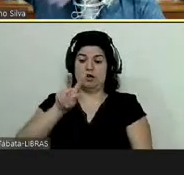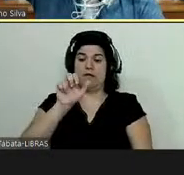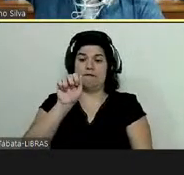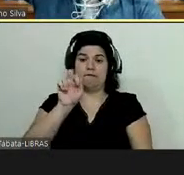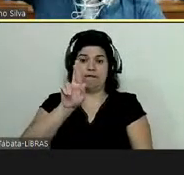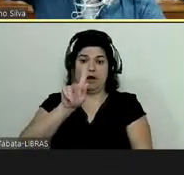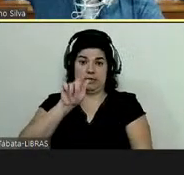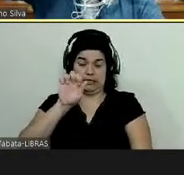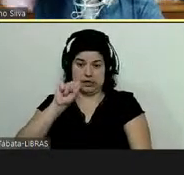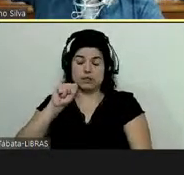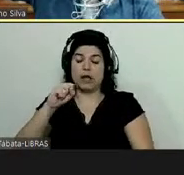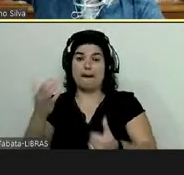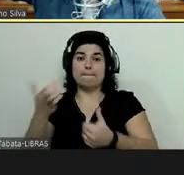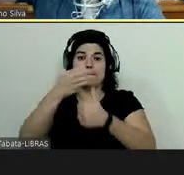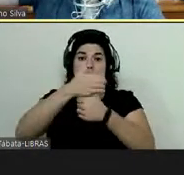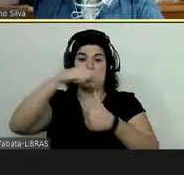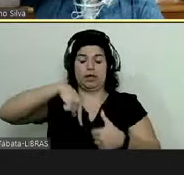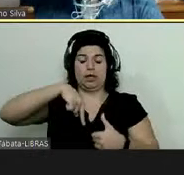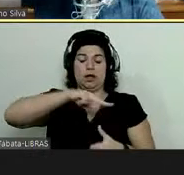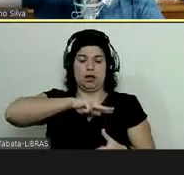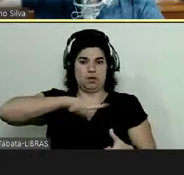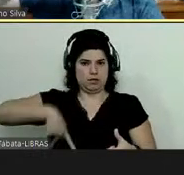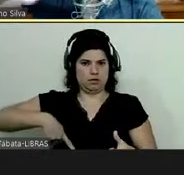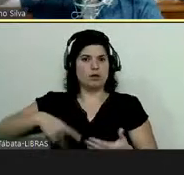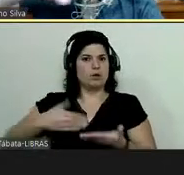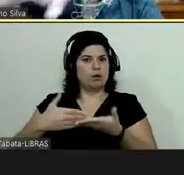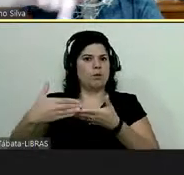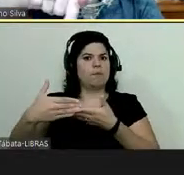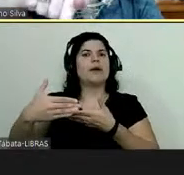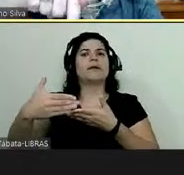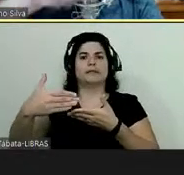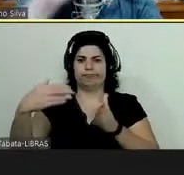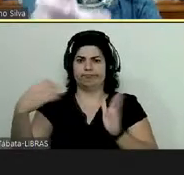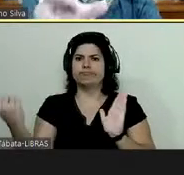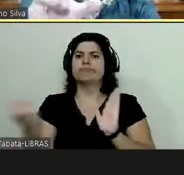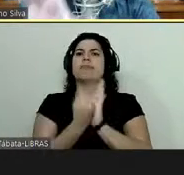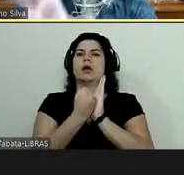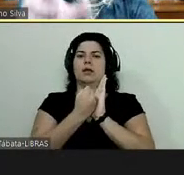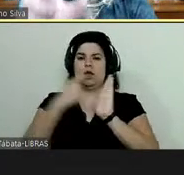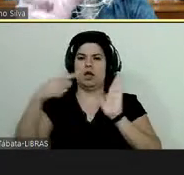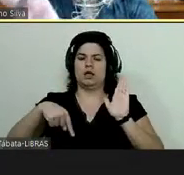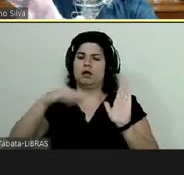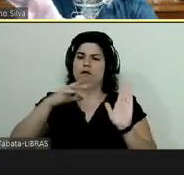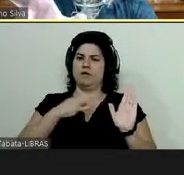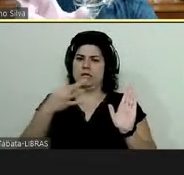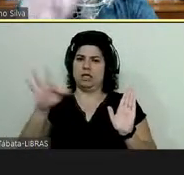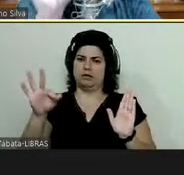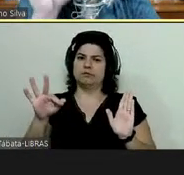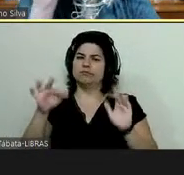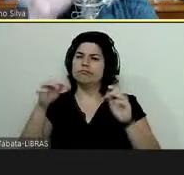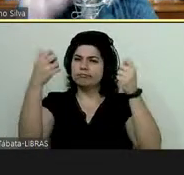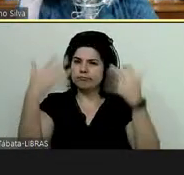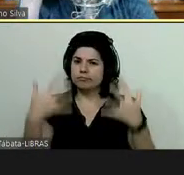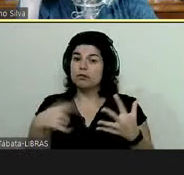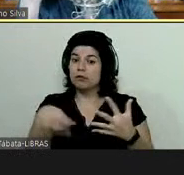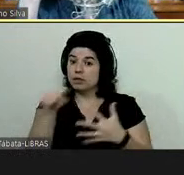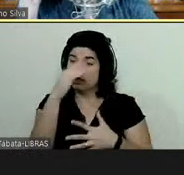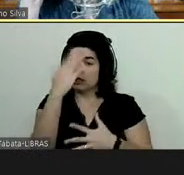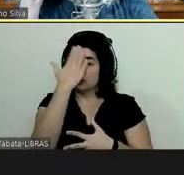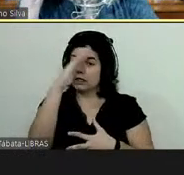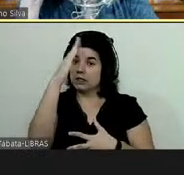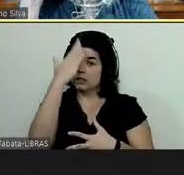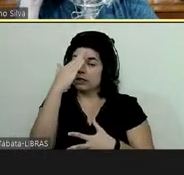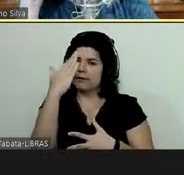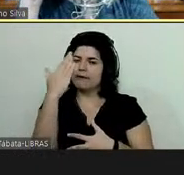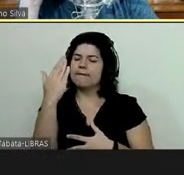esse pêndulo aqui de São federativo no Brasil e aí vai ser a grande marca do nosso federalismo por isso que eu voltei nesse ponto eu queria que vocês